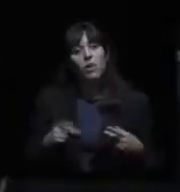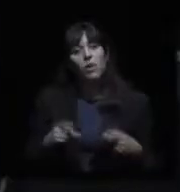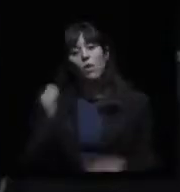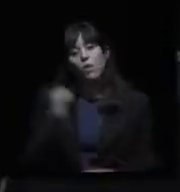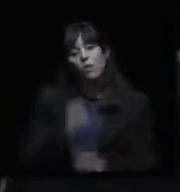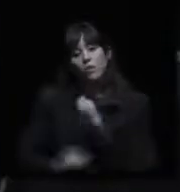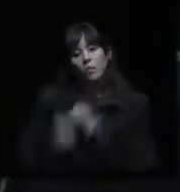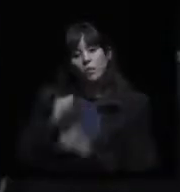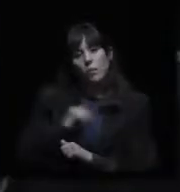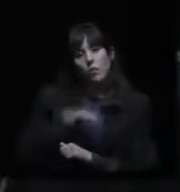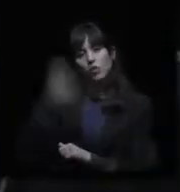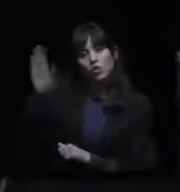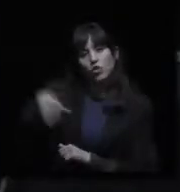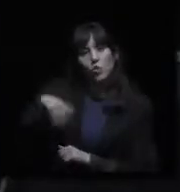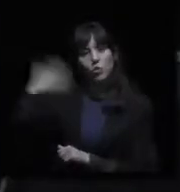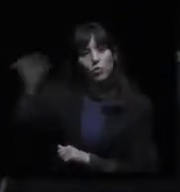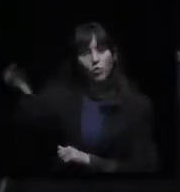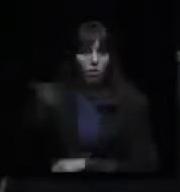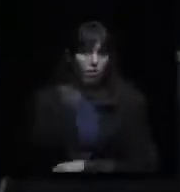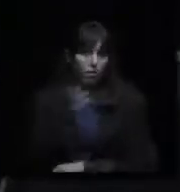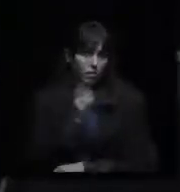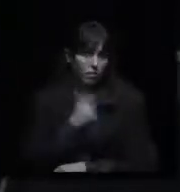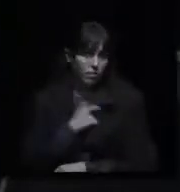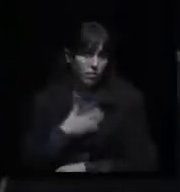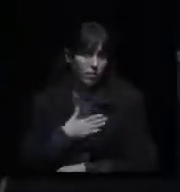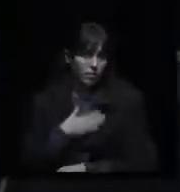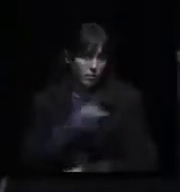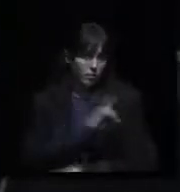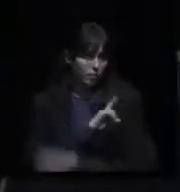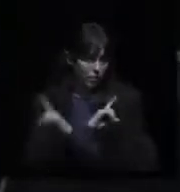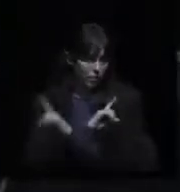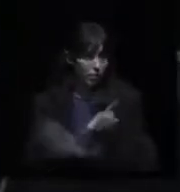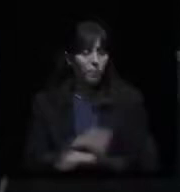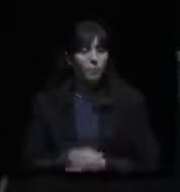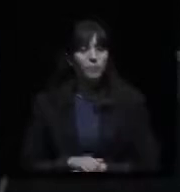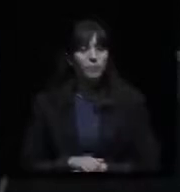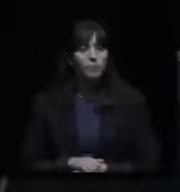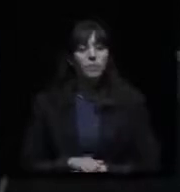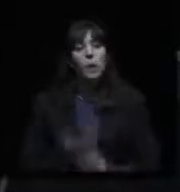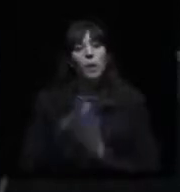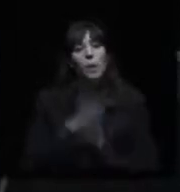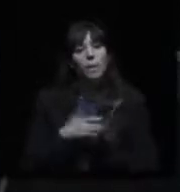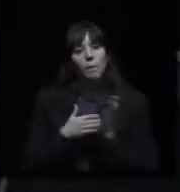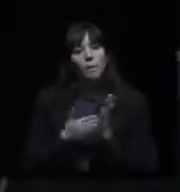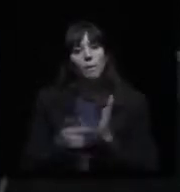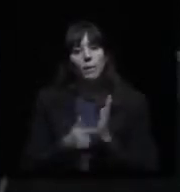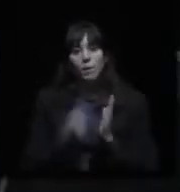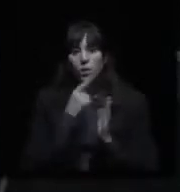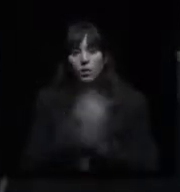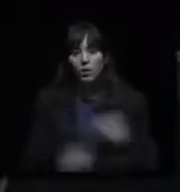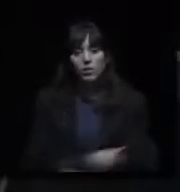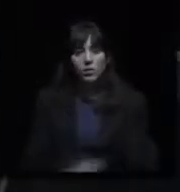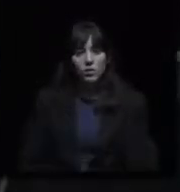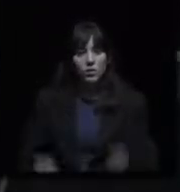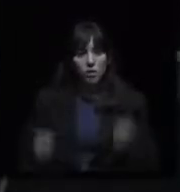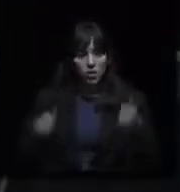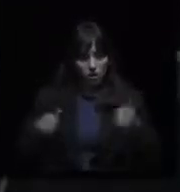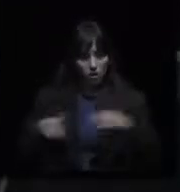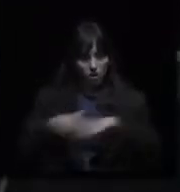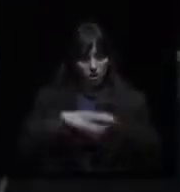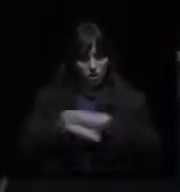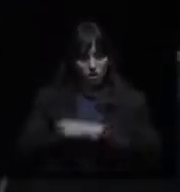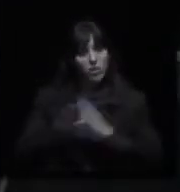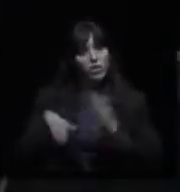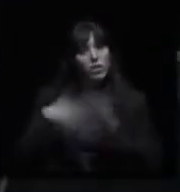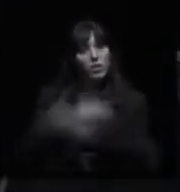reverter as concessões a empresas privadas. Dizem as grandes opções do plano que fazer cidade é também levar Lisboa para um